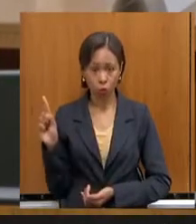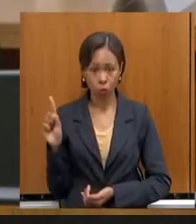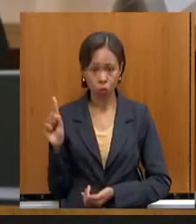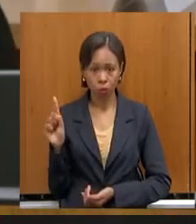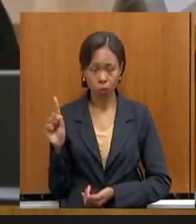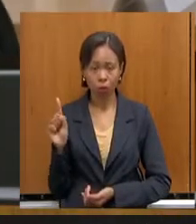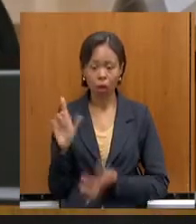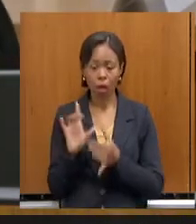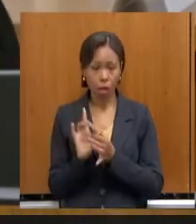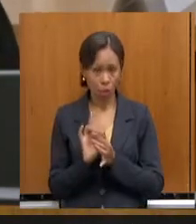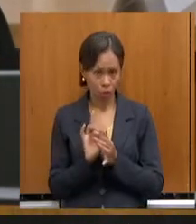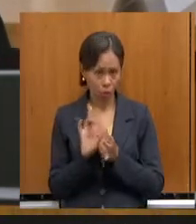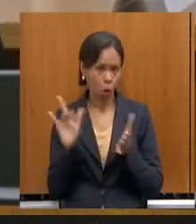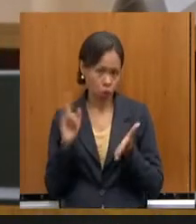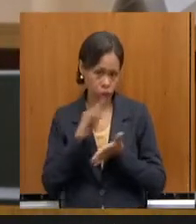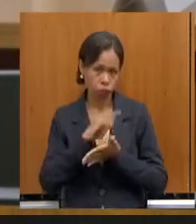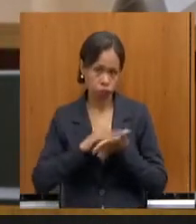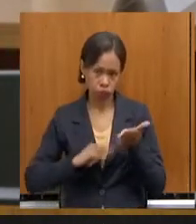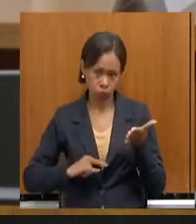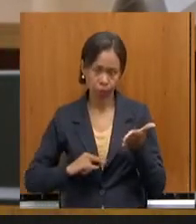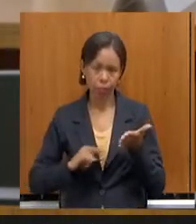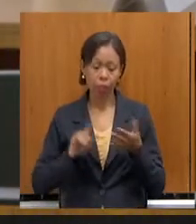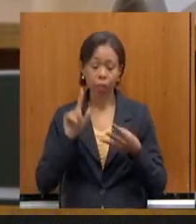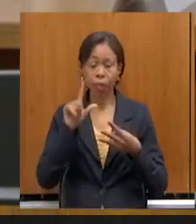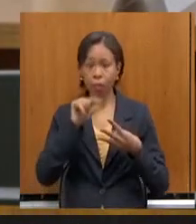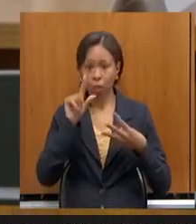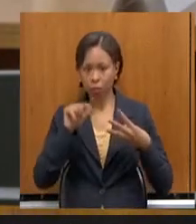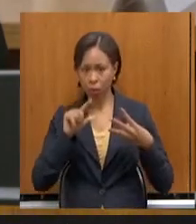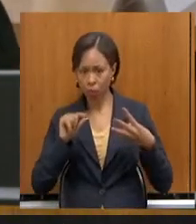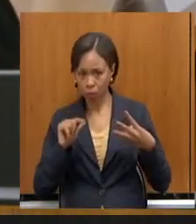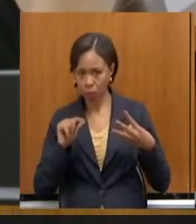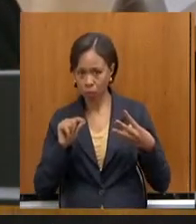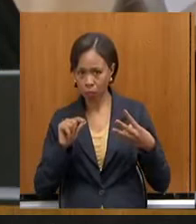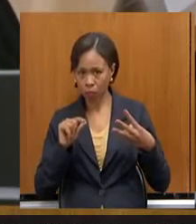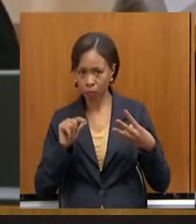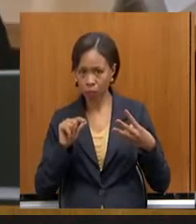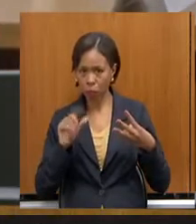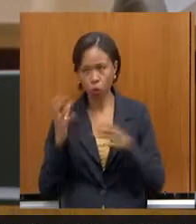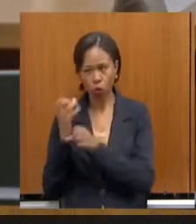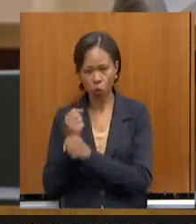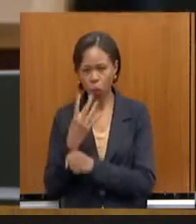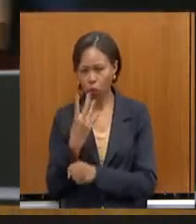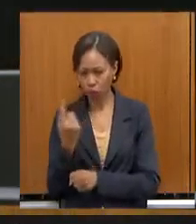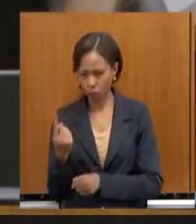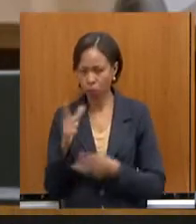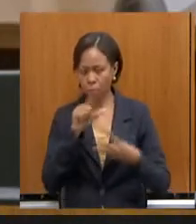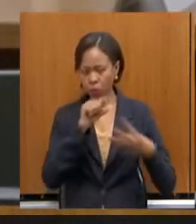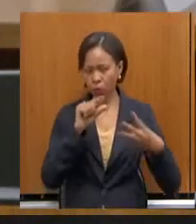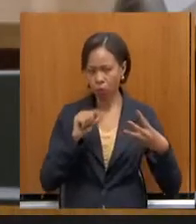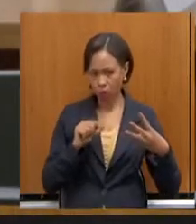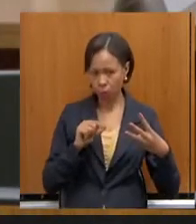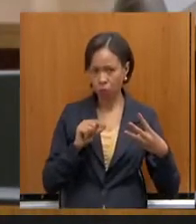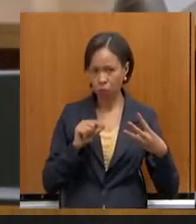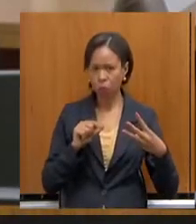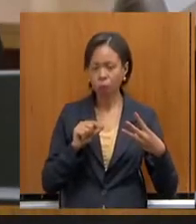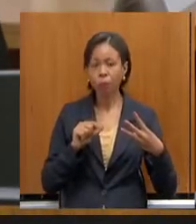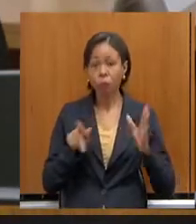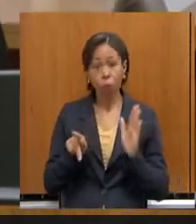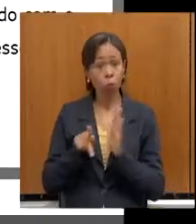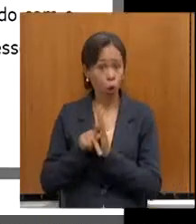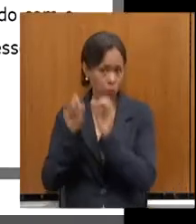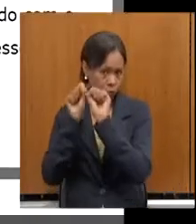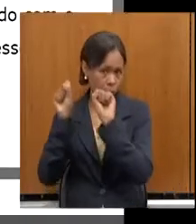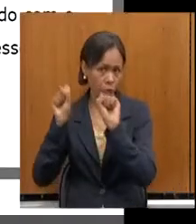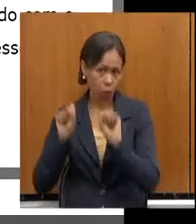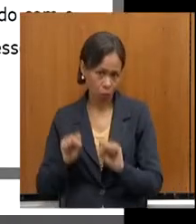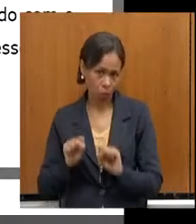ato autorizativo né eu selecionei aqui três dos 41 sob responsabilidade do sistema é bom dizer mas os três